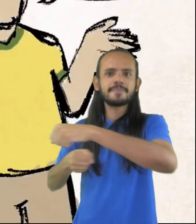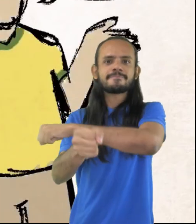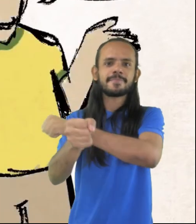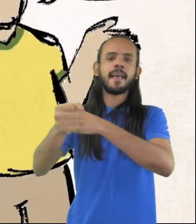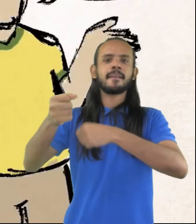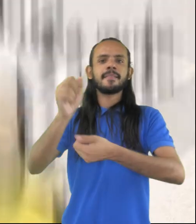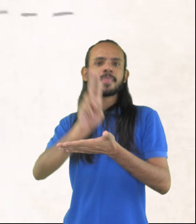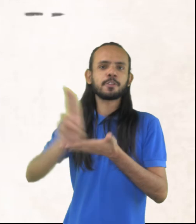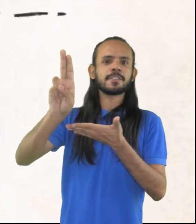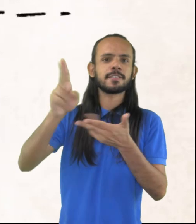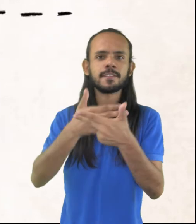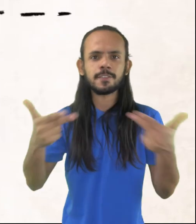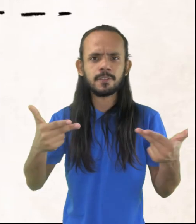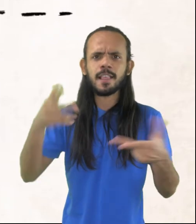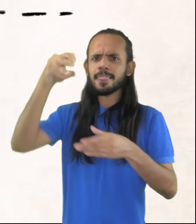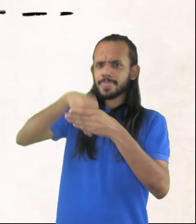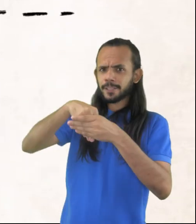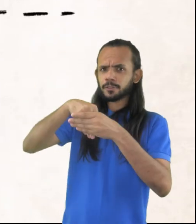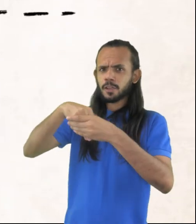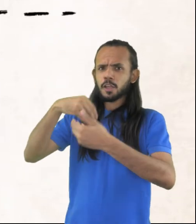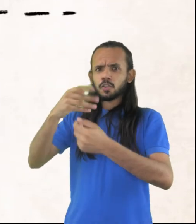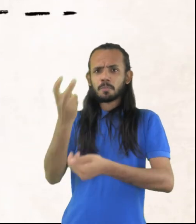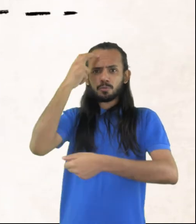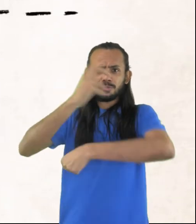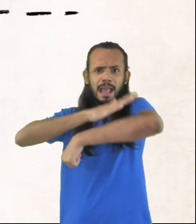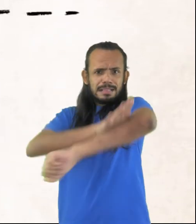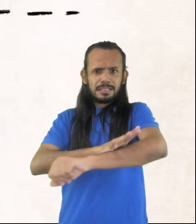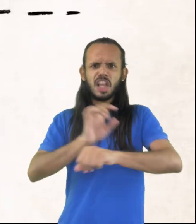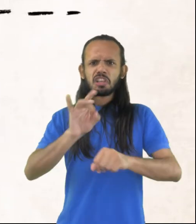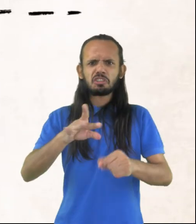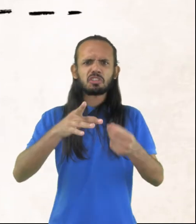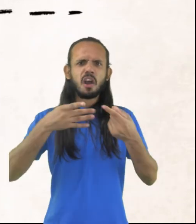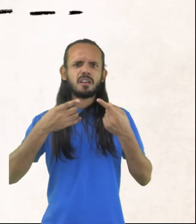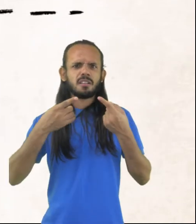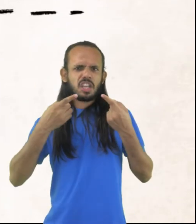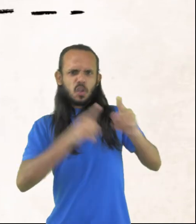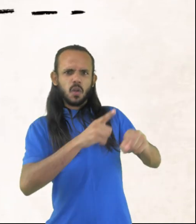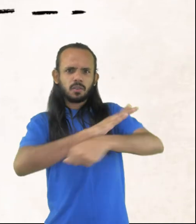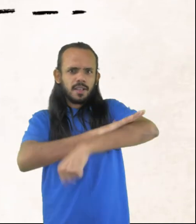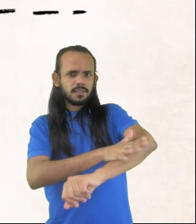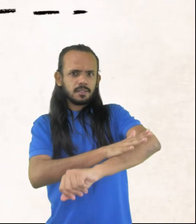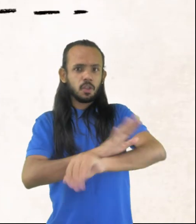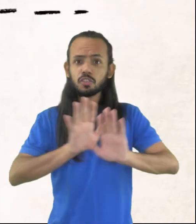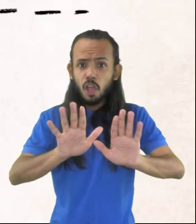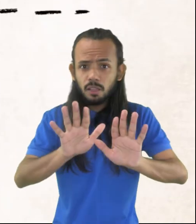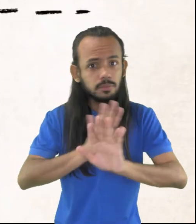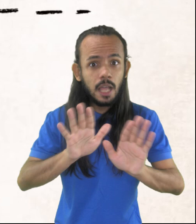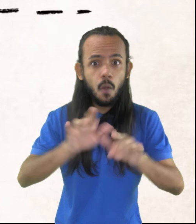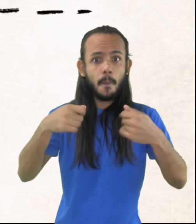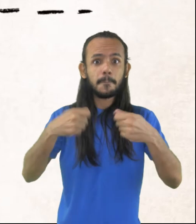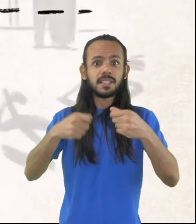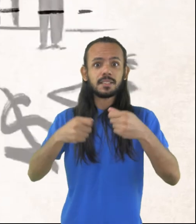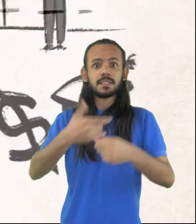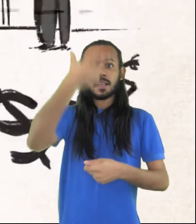importância em instituições. Em uma cultura racista, não basta repudiar o racismo. É necessário que todos nós tenhamos uma